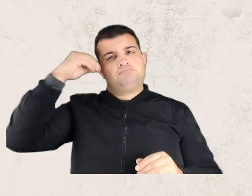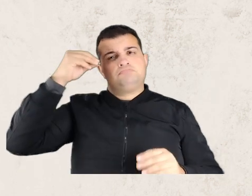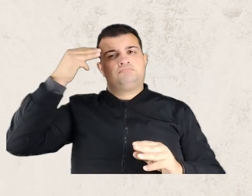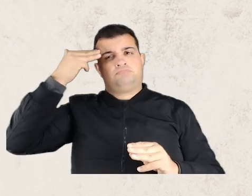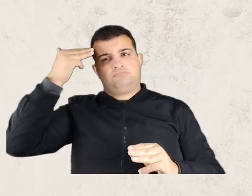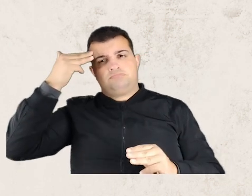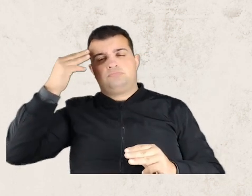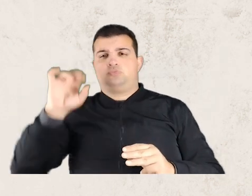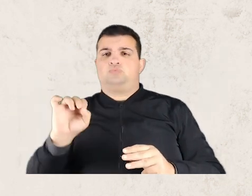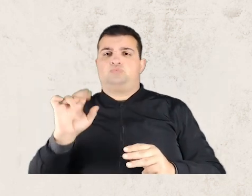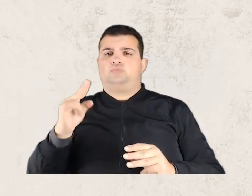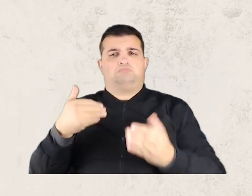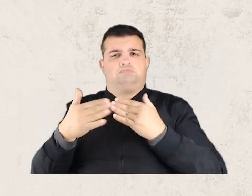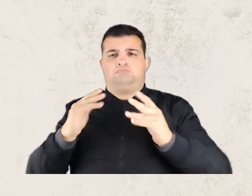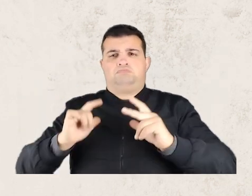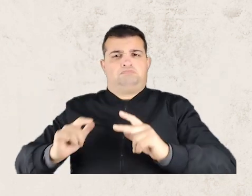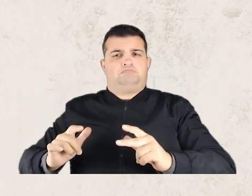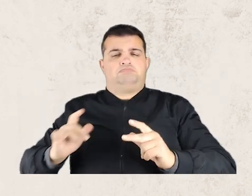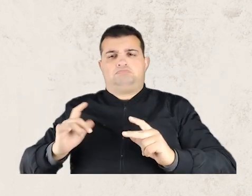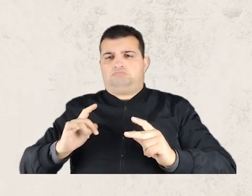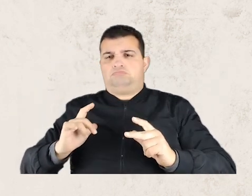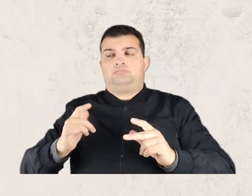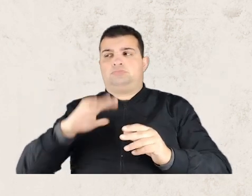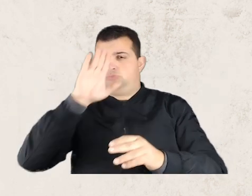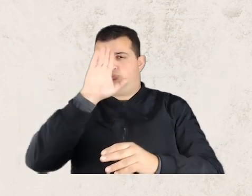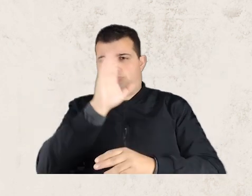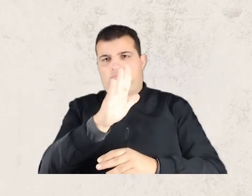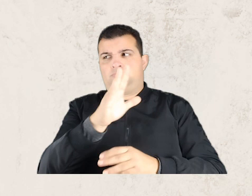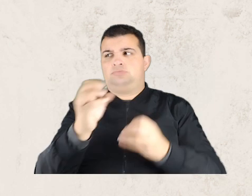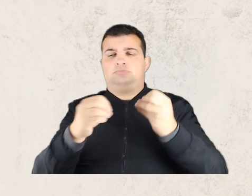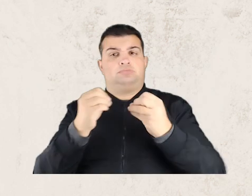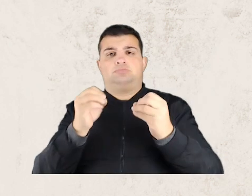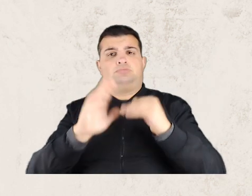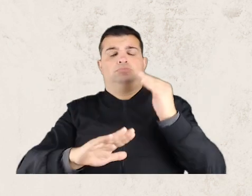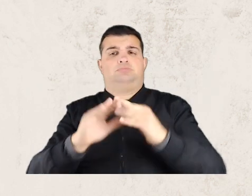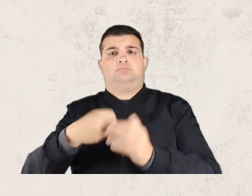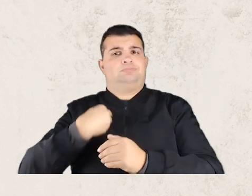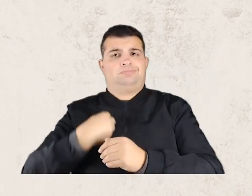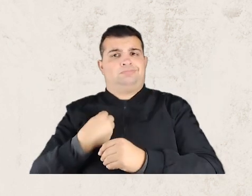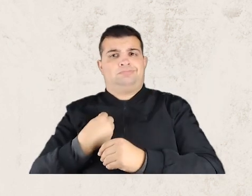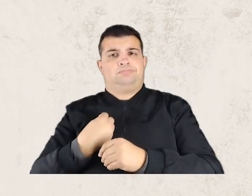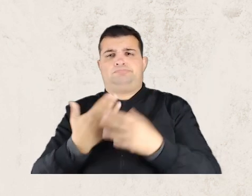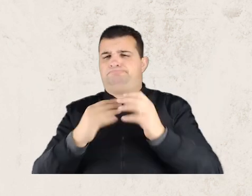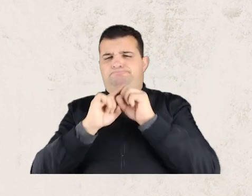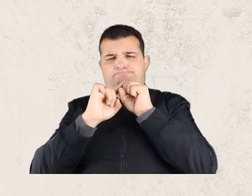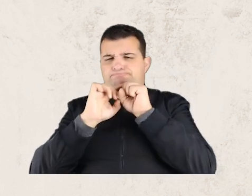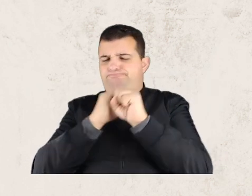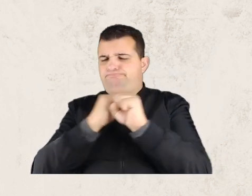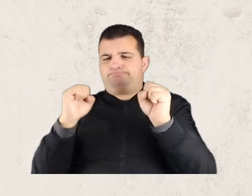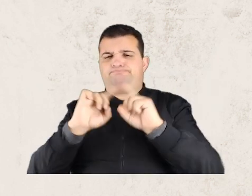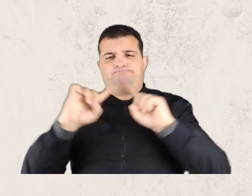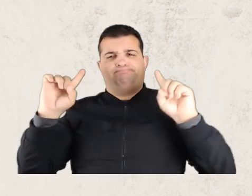vivem na sociedade, portanto, vive em grupo, e que os seus sofrimentos, sejam eles